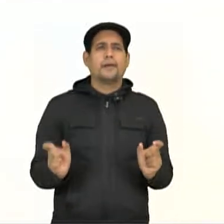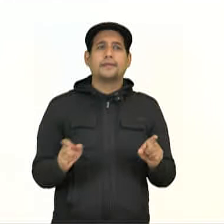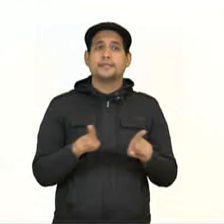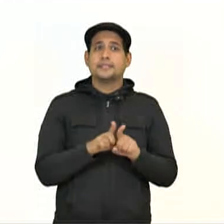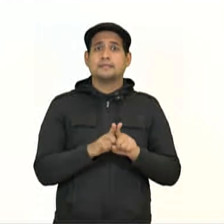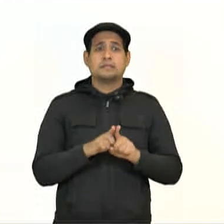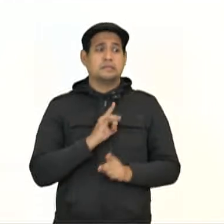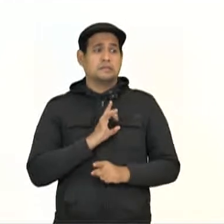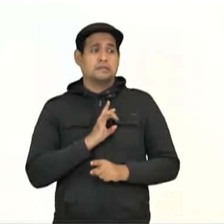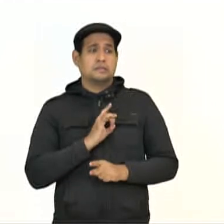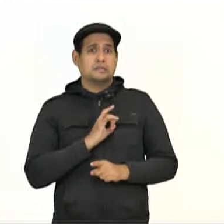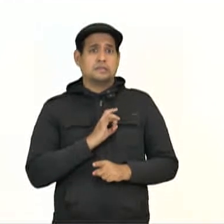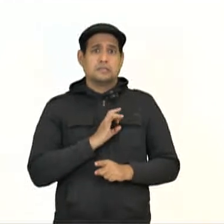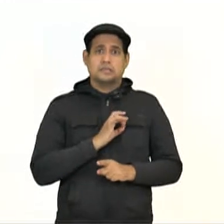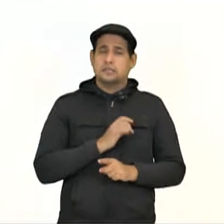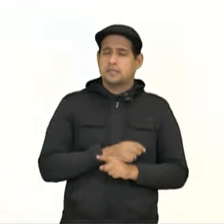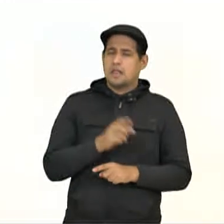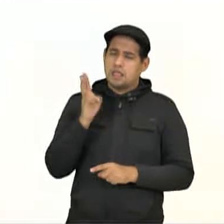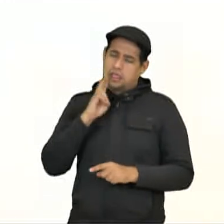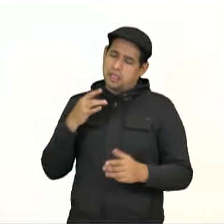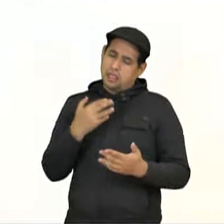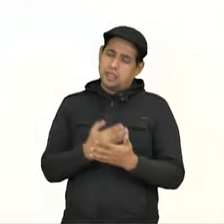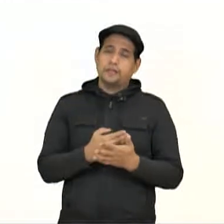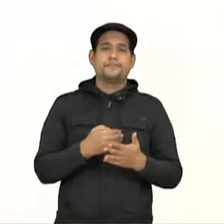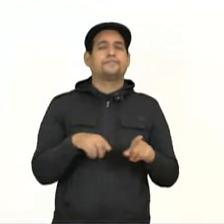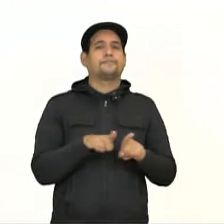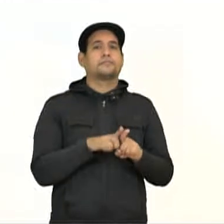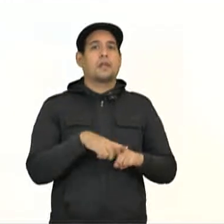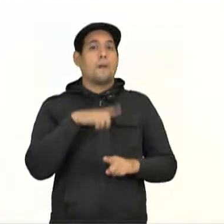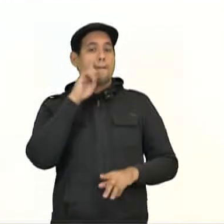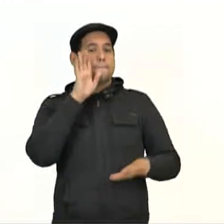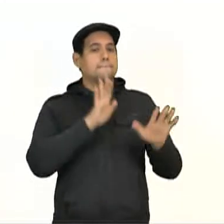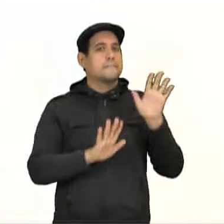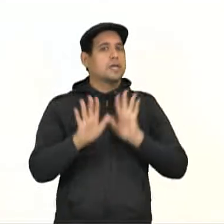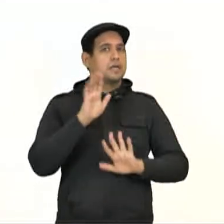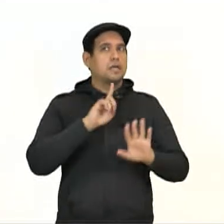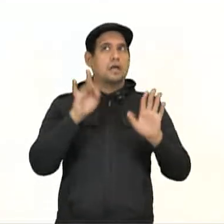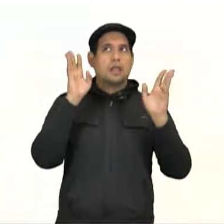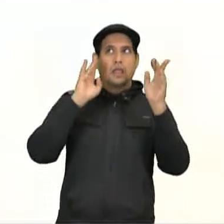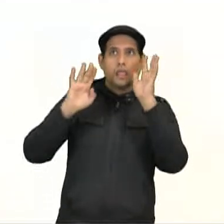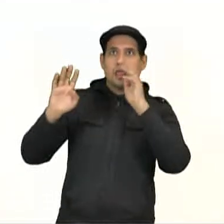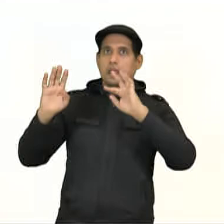ainda sofria a influência dos mitos e lendas, os perigos imaginários,